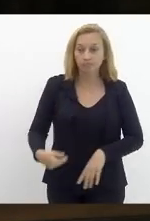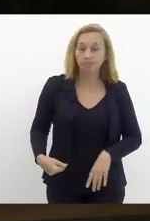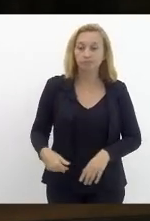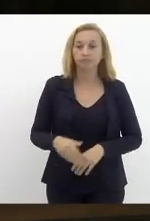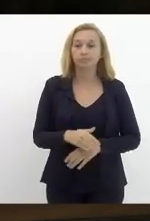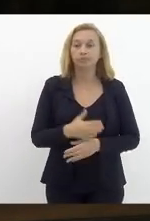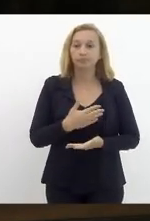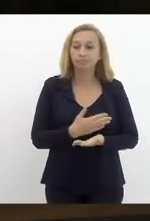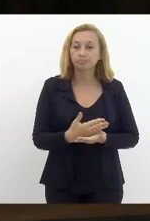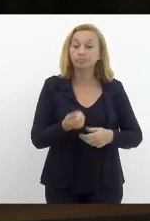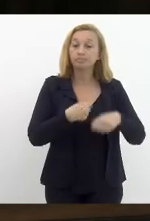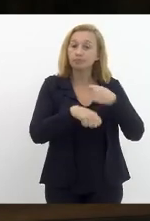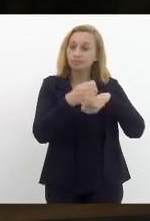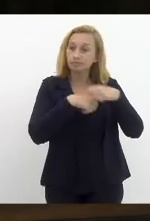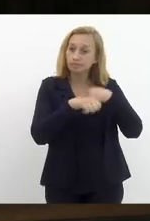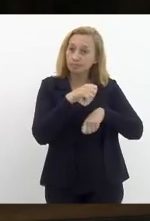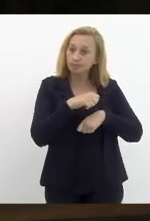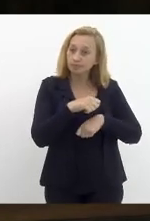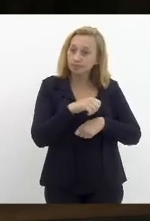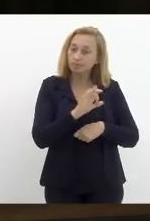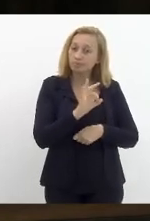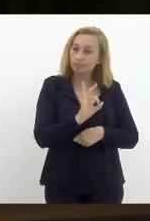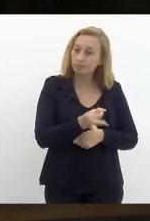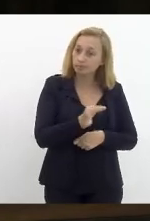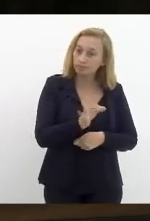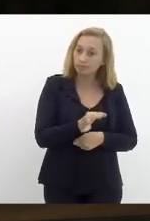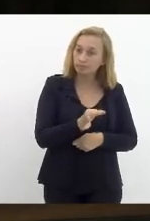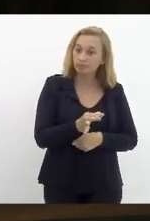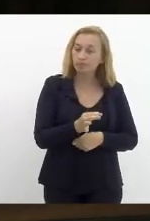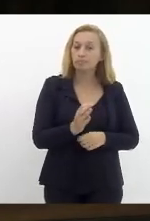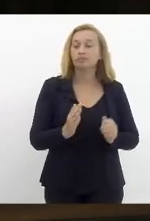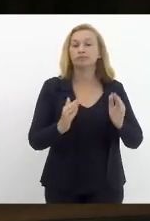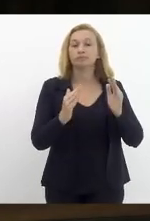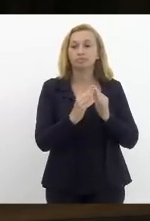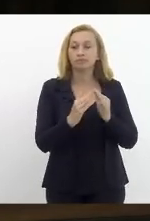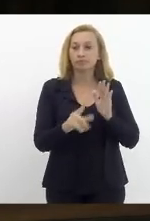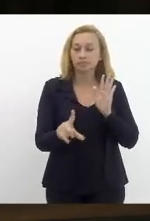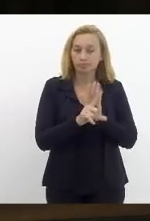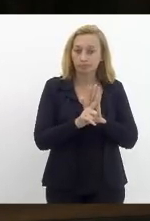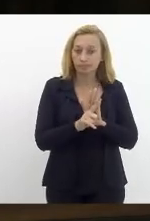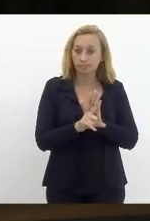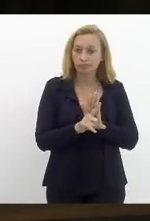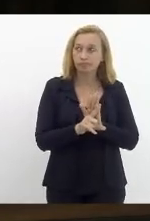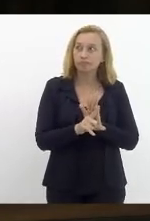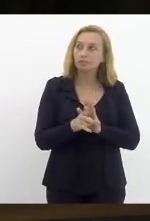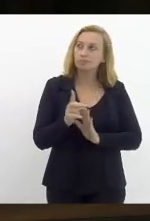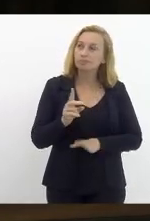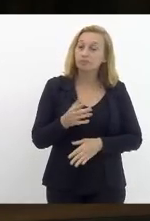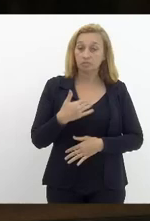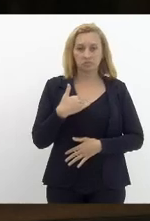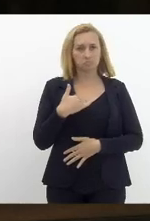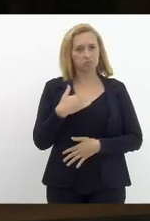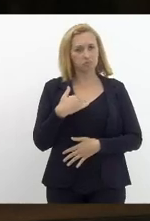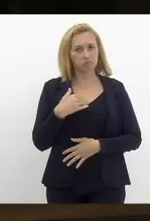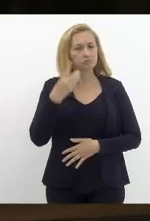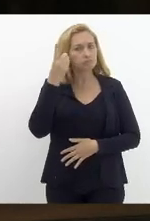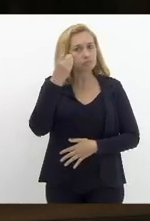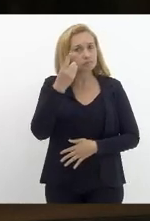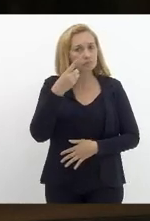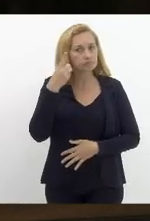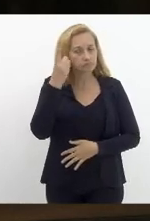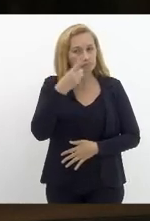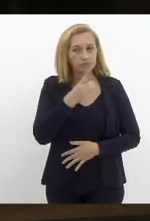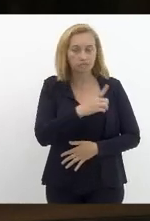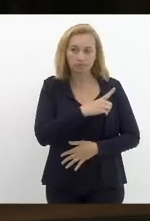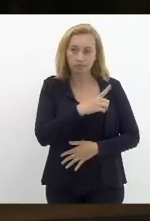partir de uma gestão permanente e efetiva desta Casa de Lei. E eu fico sempre muito surpresa, delegado Carlos